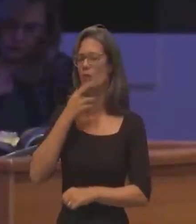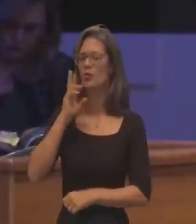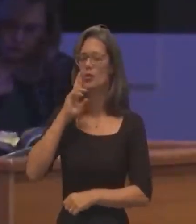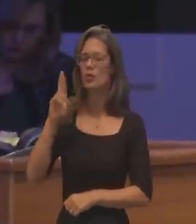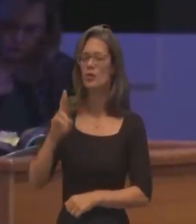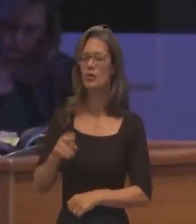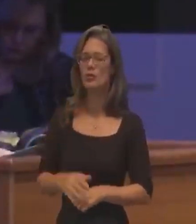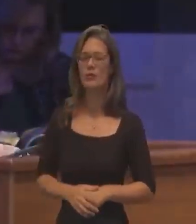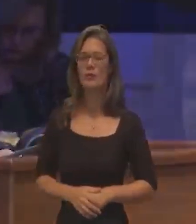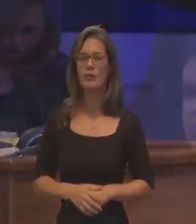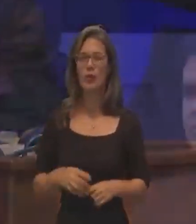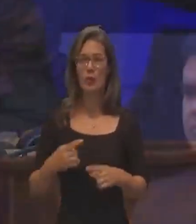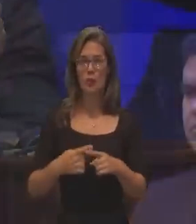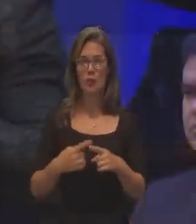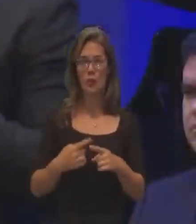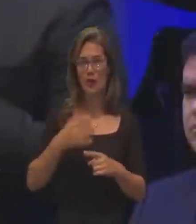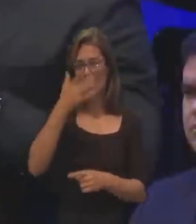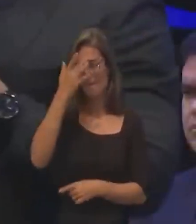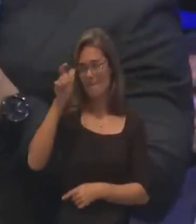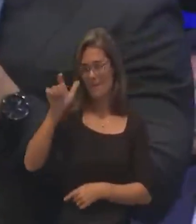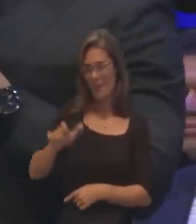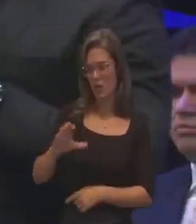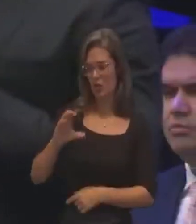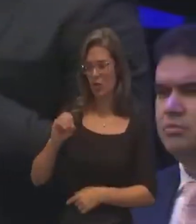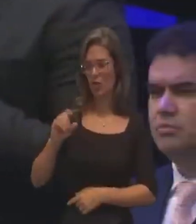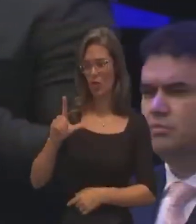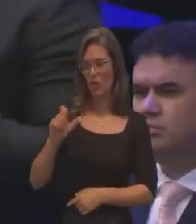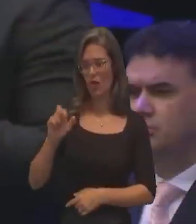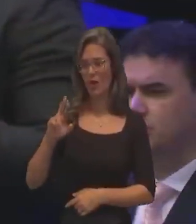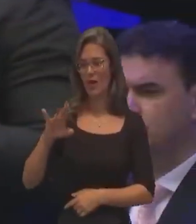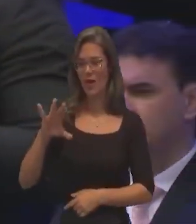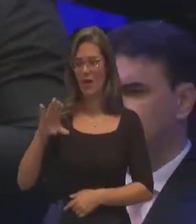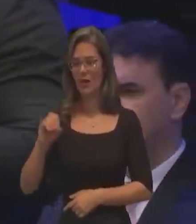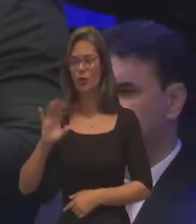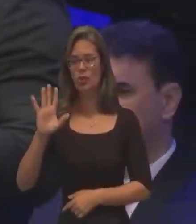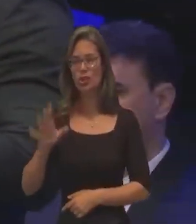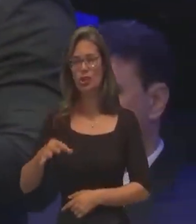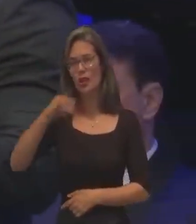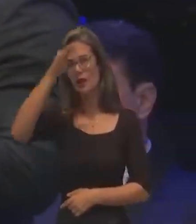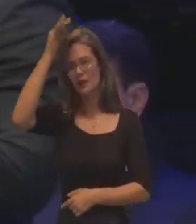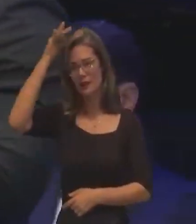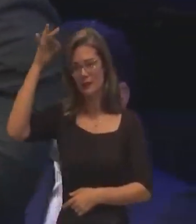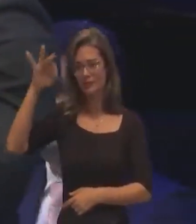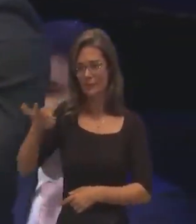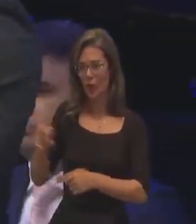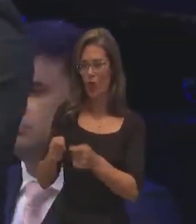Um colérico dominado pelo Espírito.